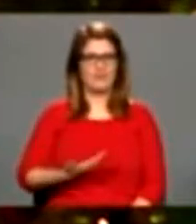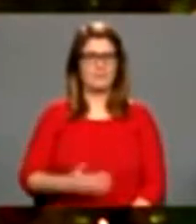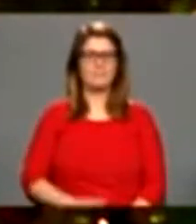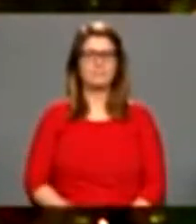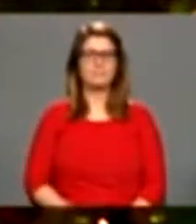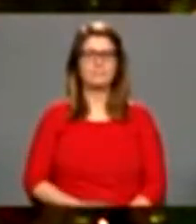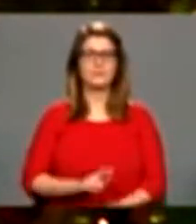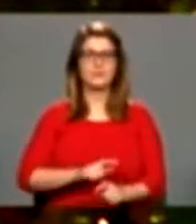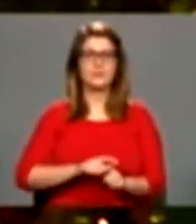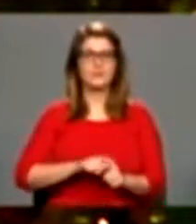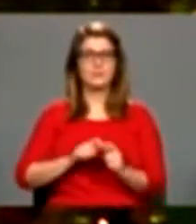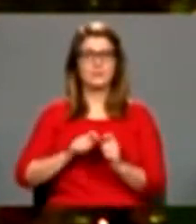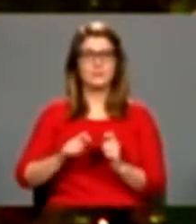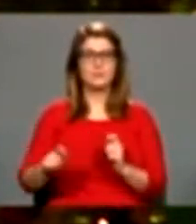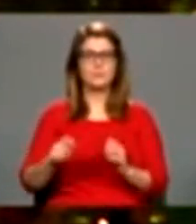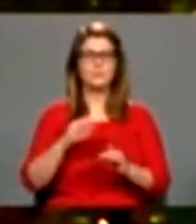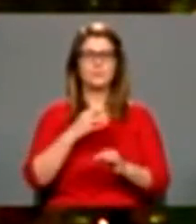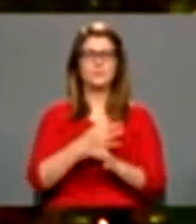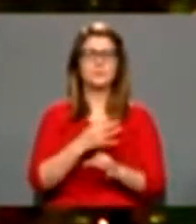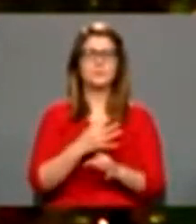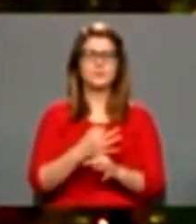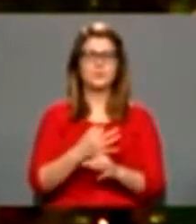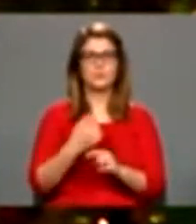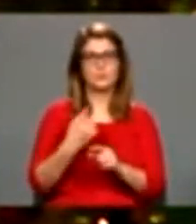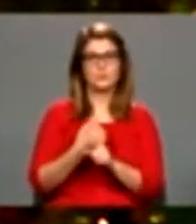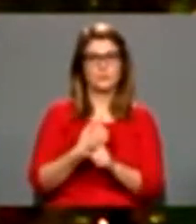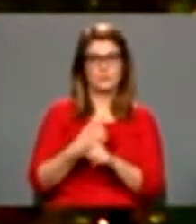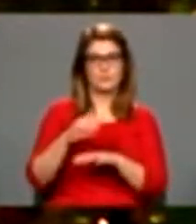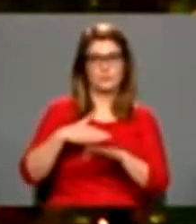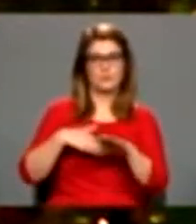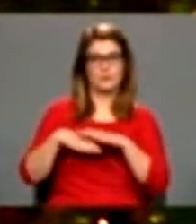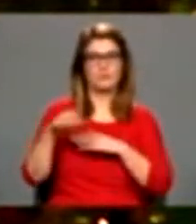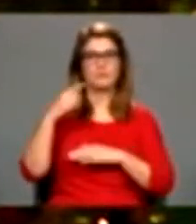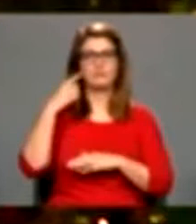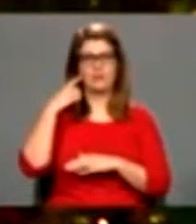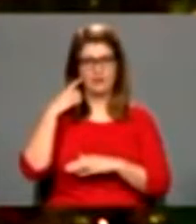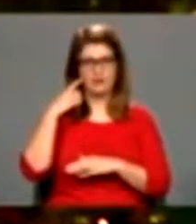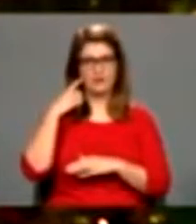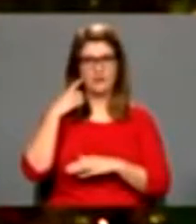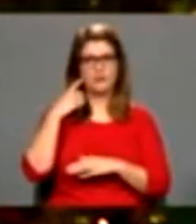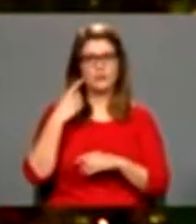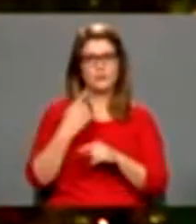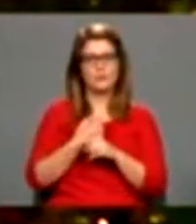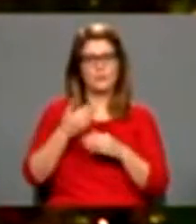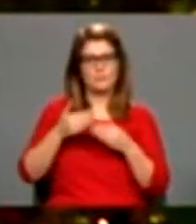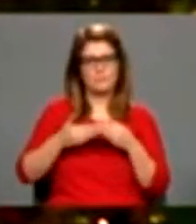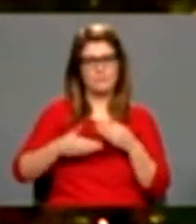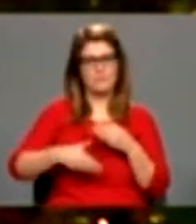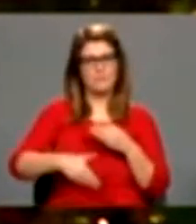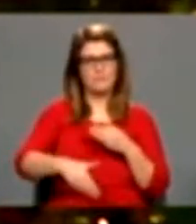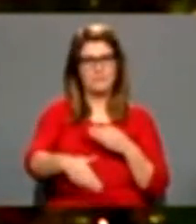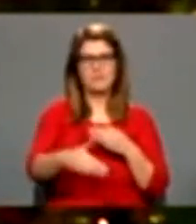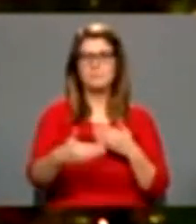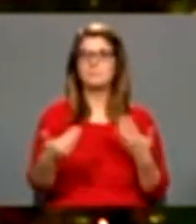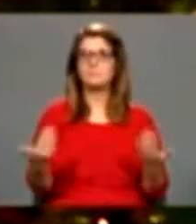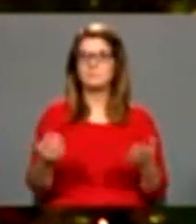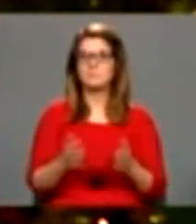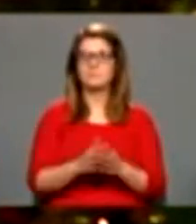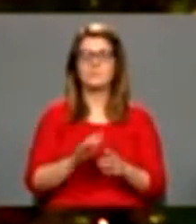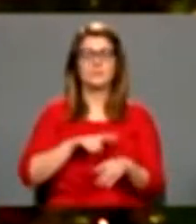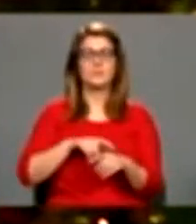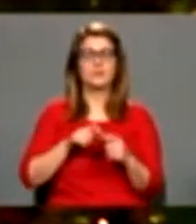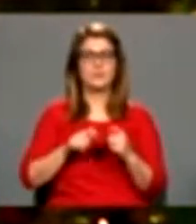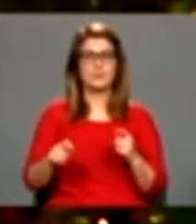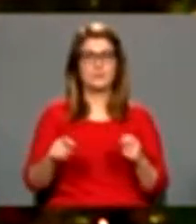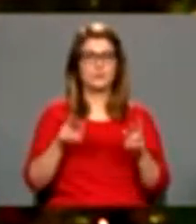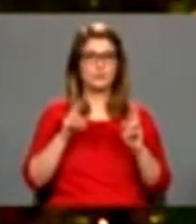é um time de seu coração não só do que fizemos mas igualmente do que está para vir um tempo de esperança tão